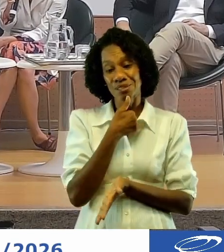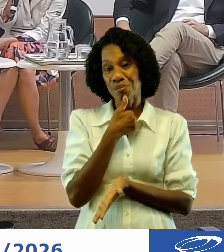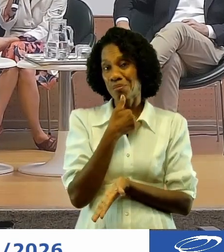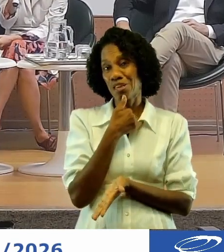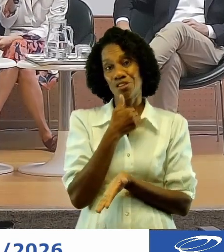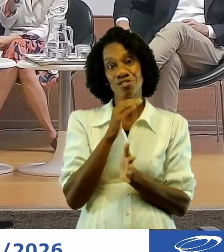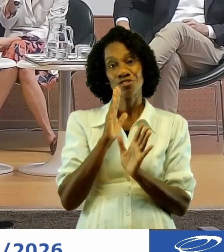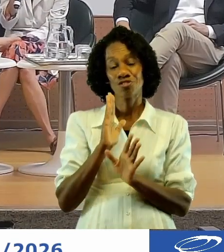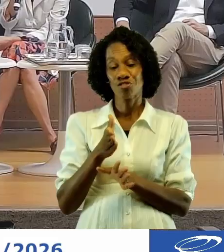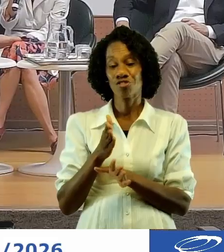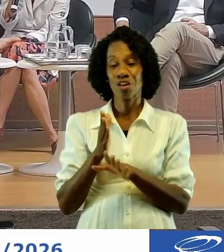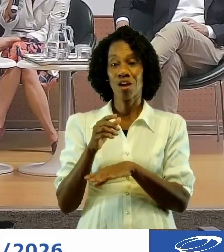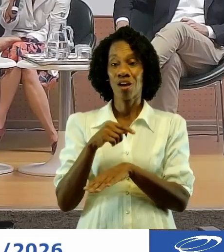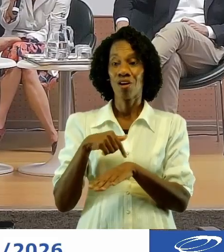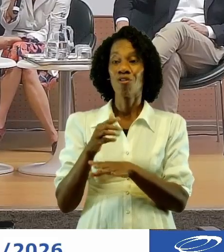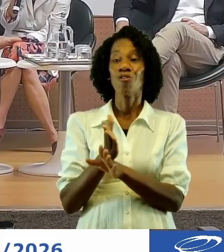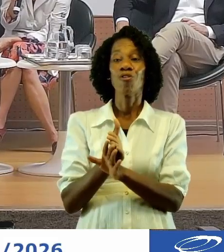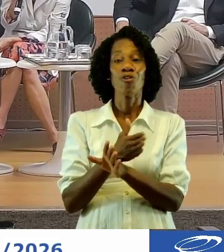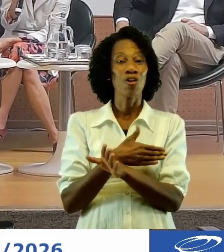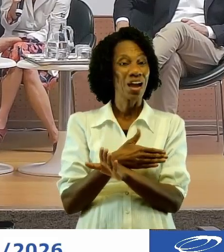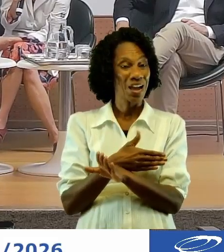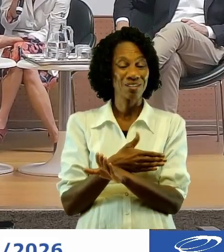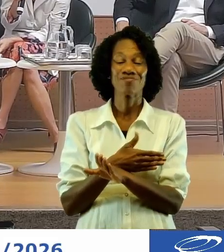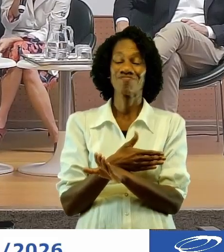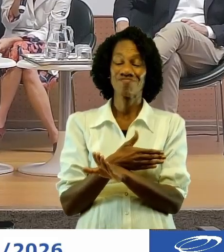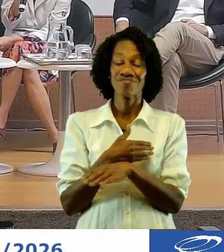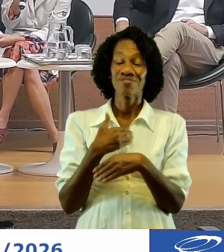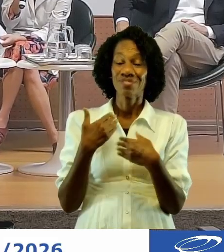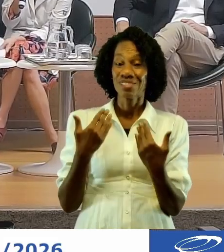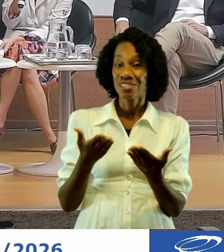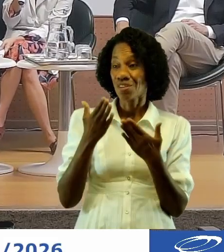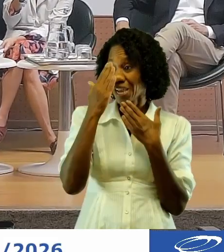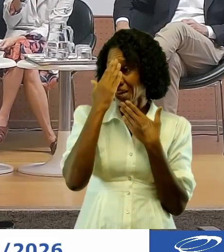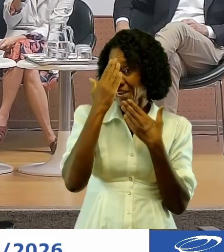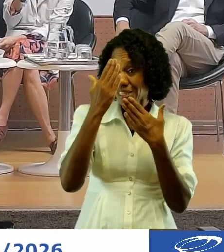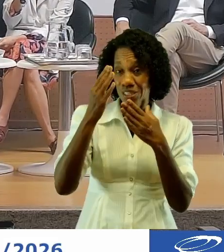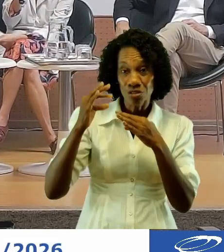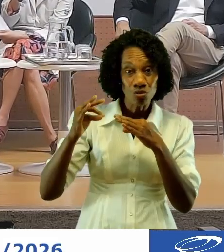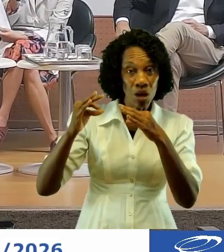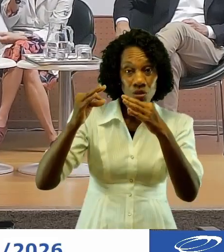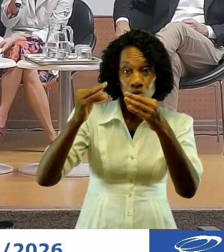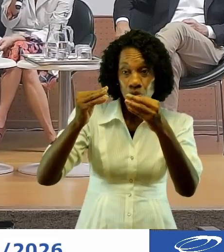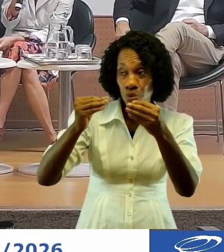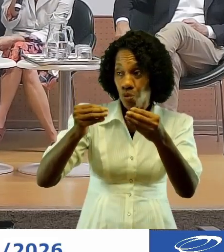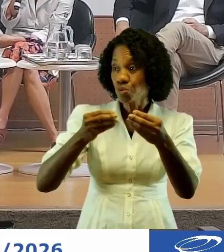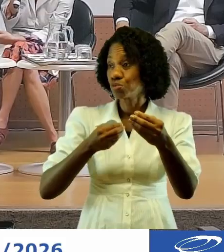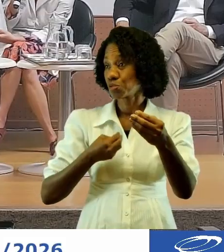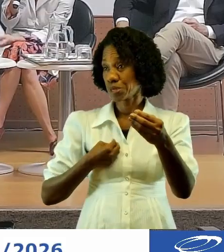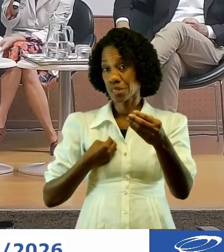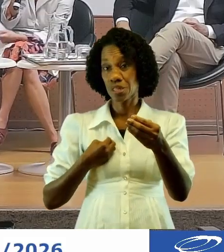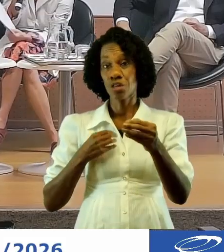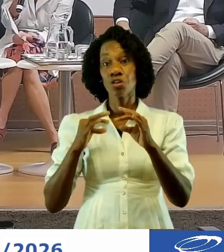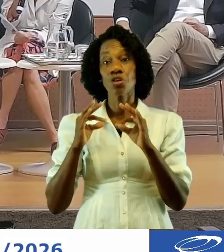horário. Então eu queria agradecer muito a presença de todos aqui, todos e todas que estão presentes no auditório nesse momento. Quem está no YouTube,